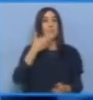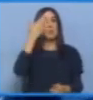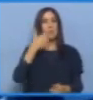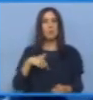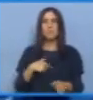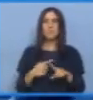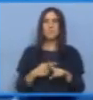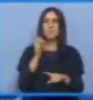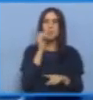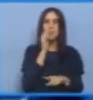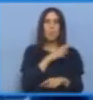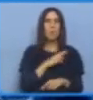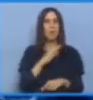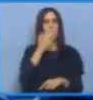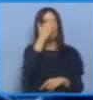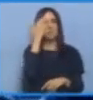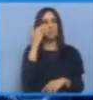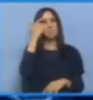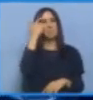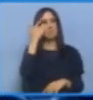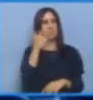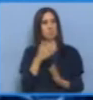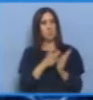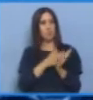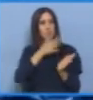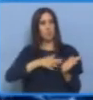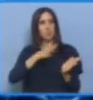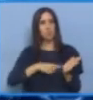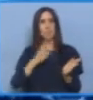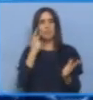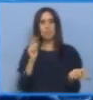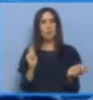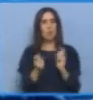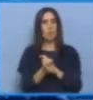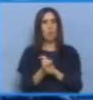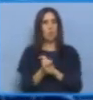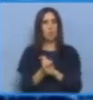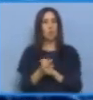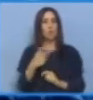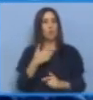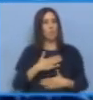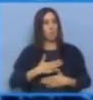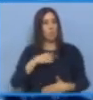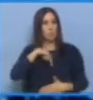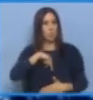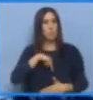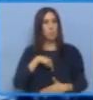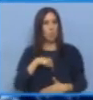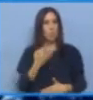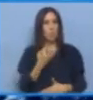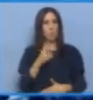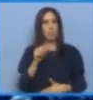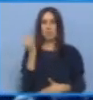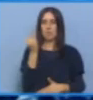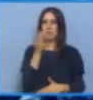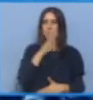mais desmotivados, em que nos é mais difícil, quando pensamos nestes testemunhos e na mudança de vida que ocorre nos voluntários e também que as entidades